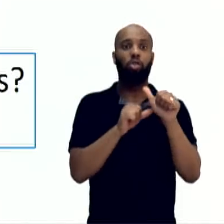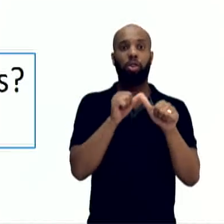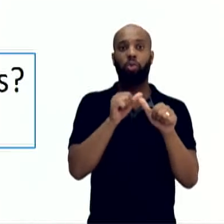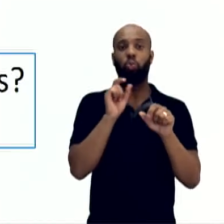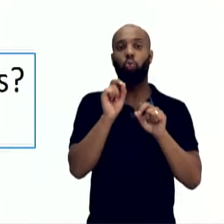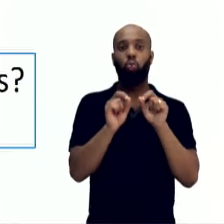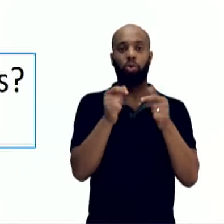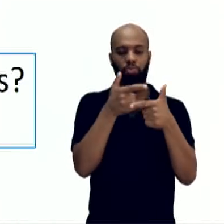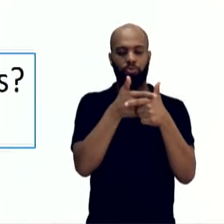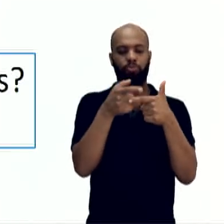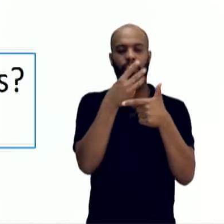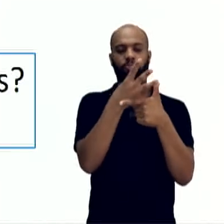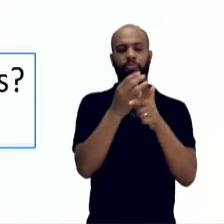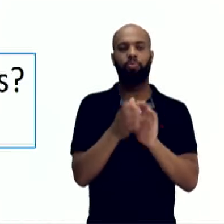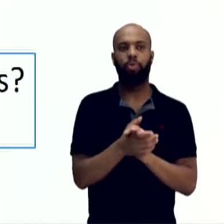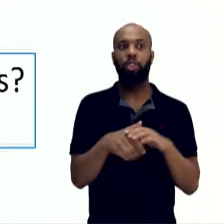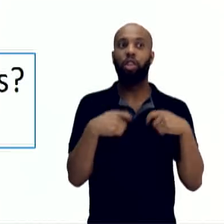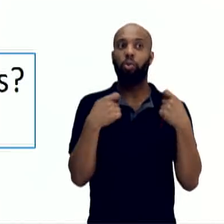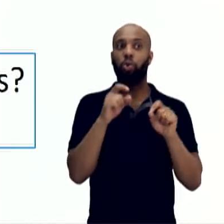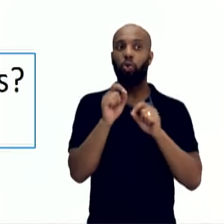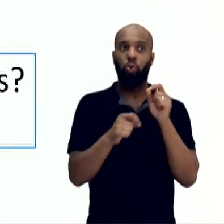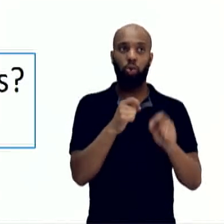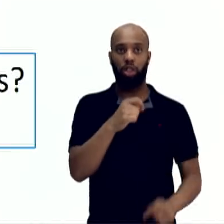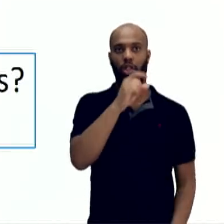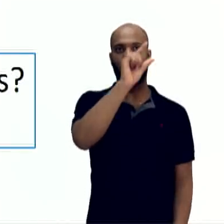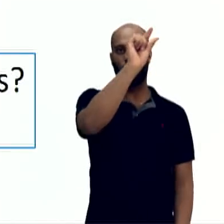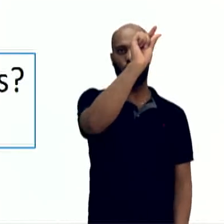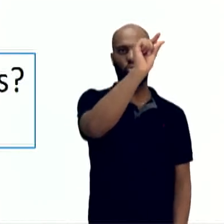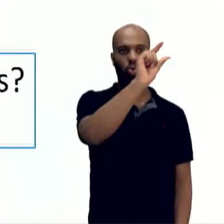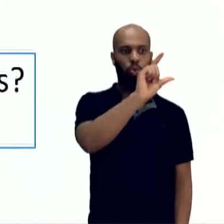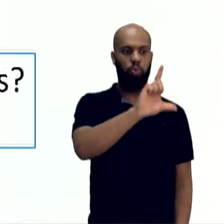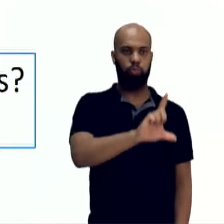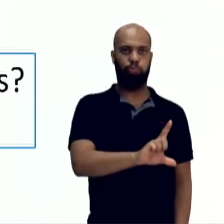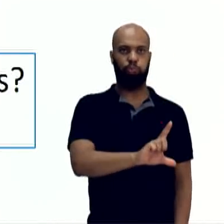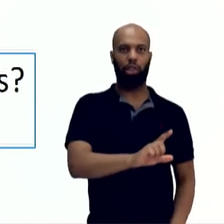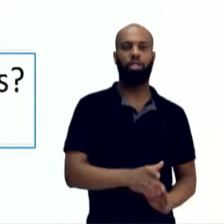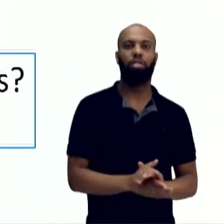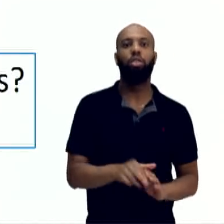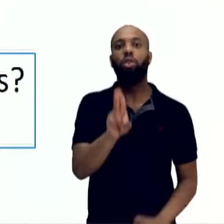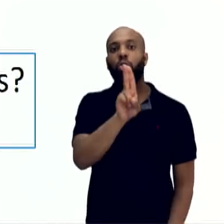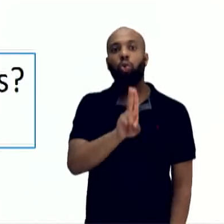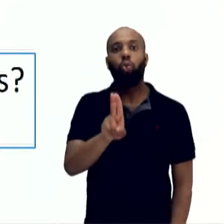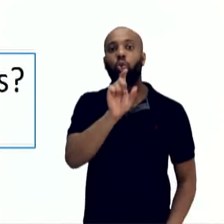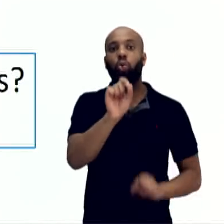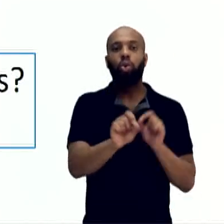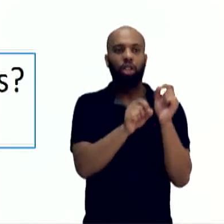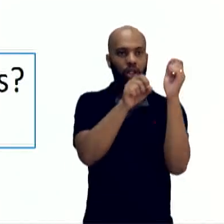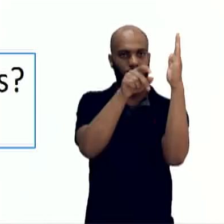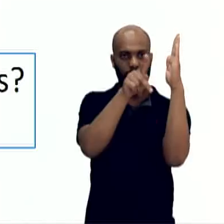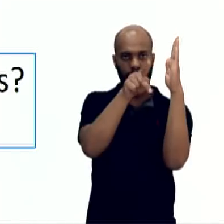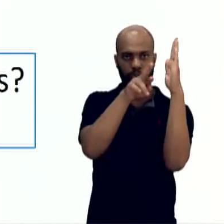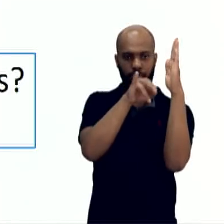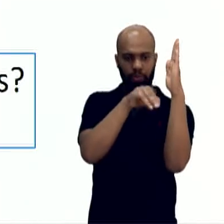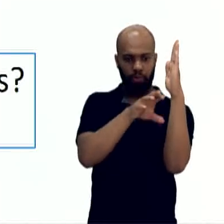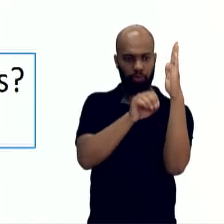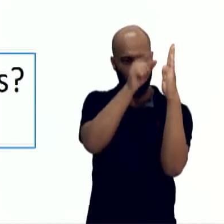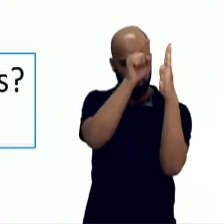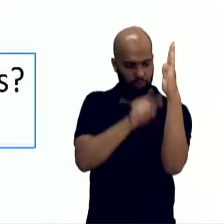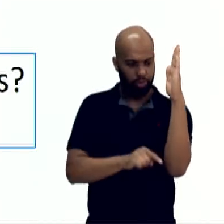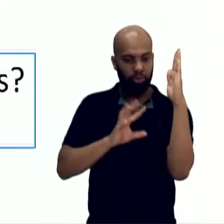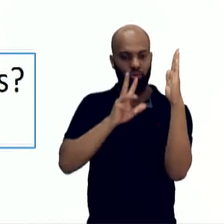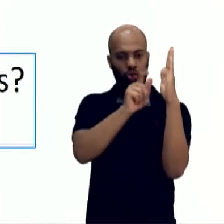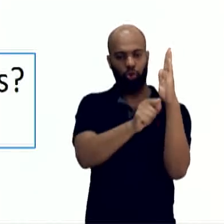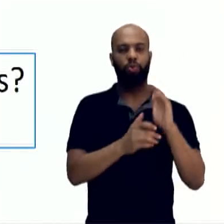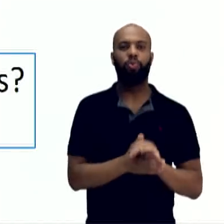3. Lembrando bem que aqui tem que ser em ordem crescente e nós vamos utilizar os números primos. Prof, mas dava